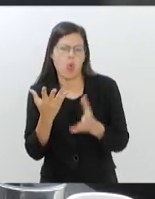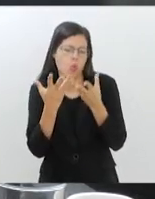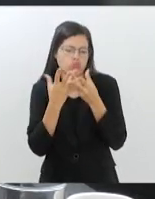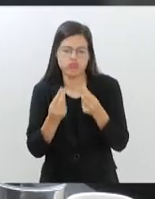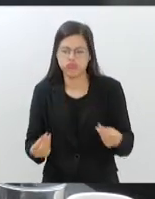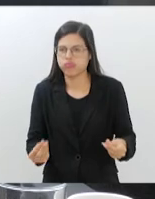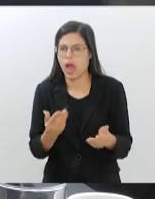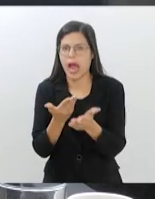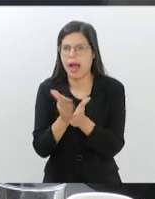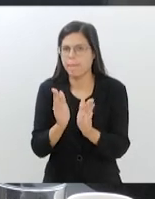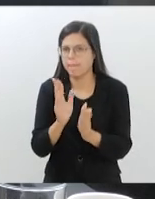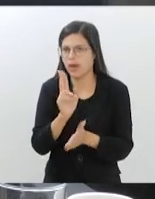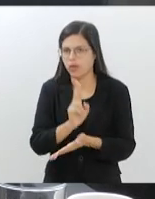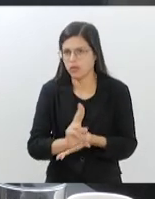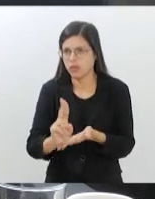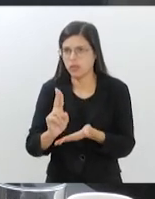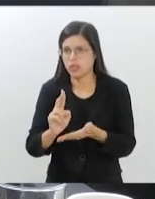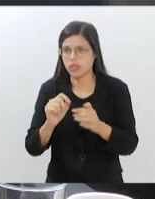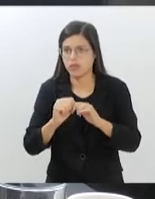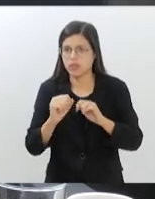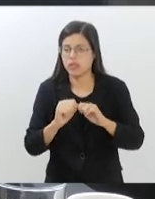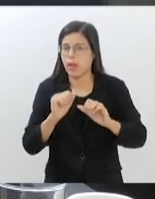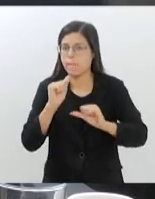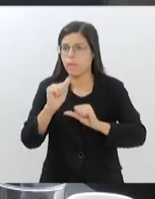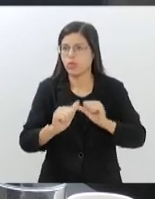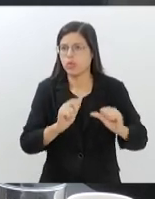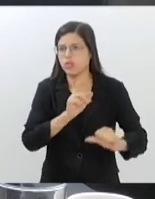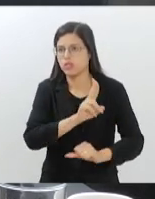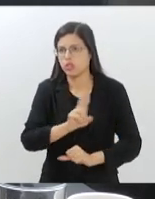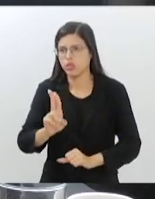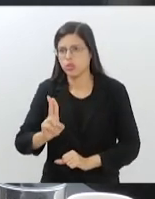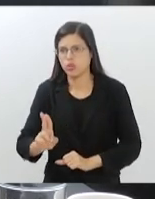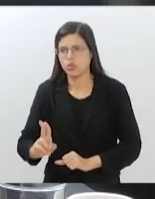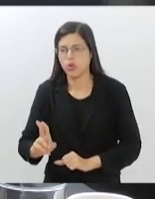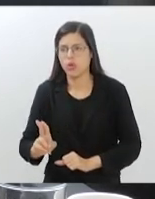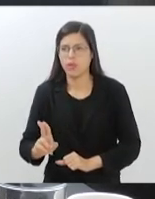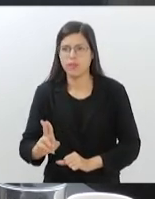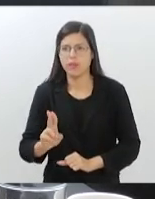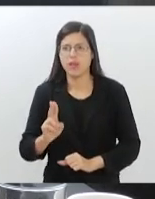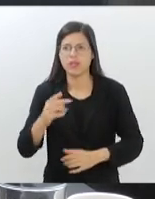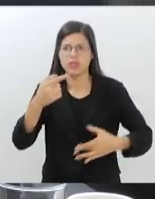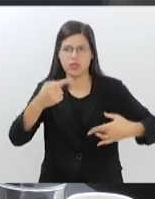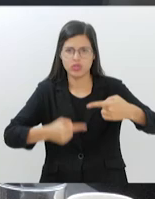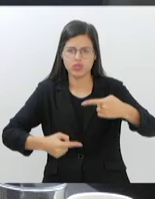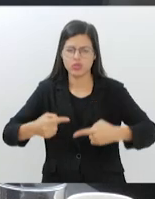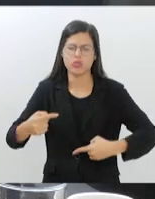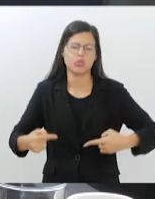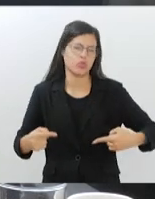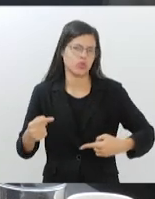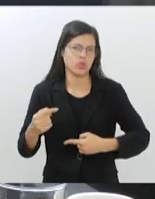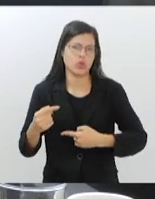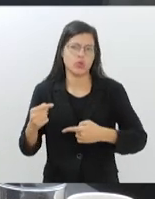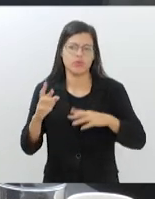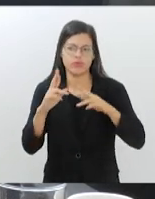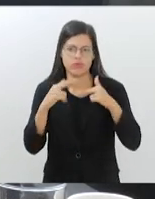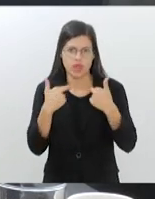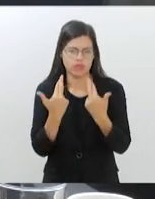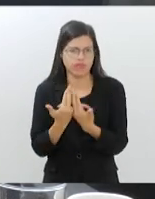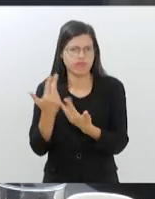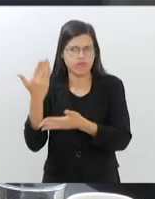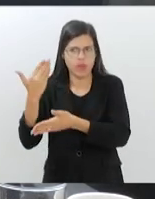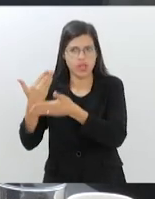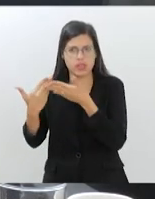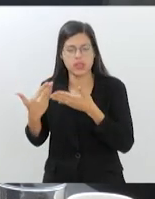for fazer a mudança de nomenclatura de logrador Estadual a gente discutiu isso na sessão anterior de equipamento